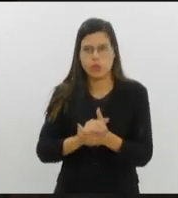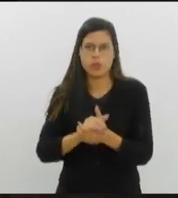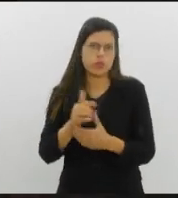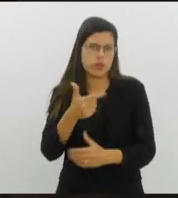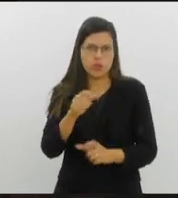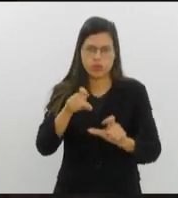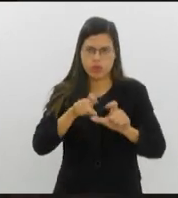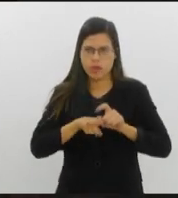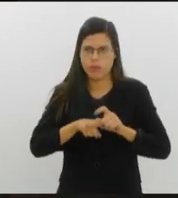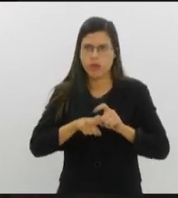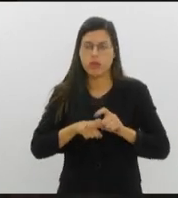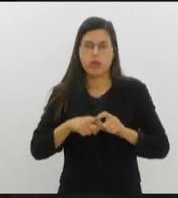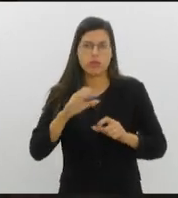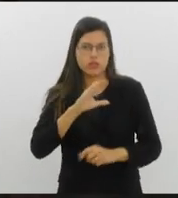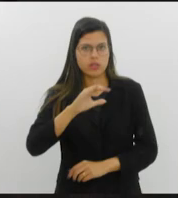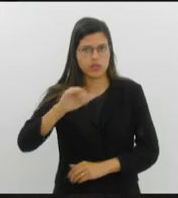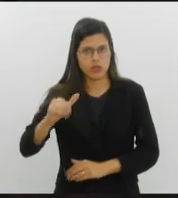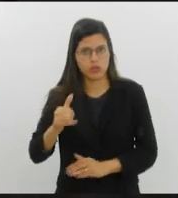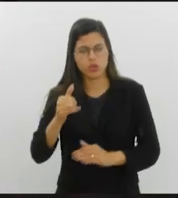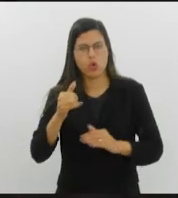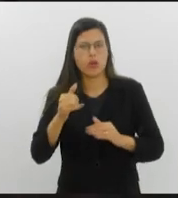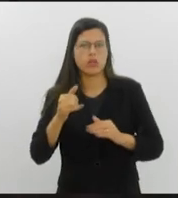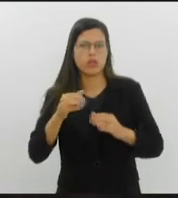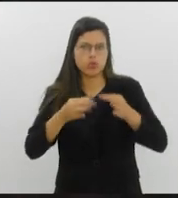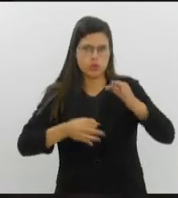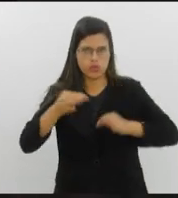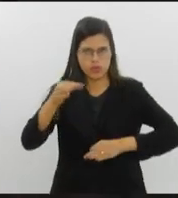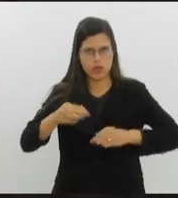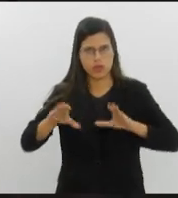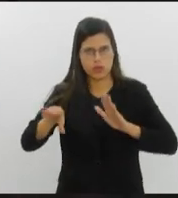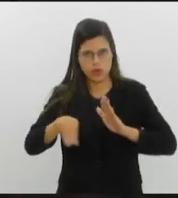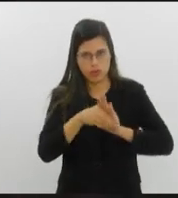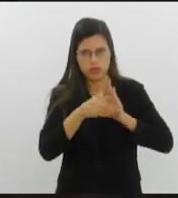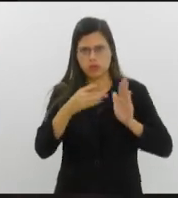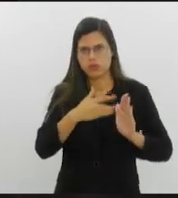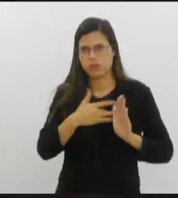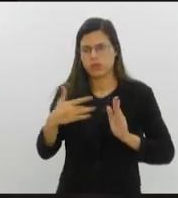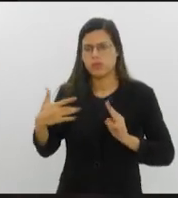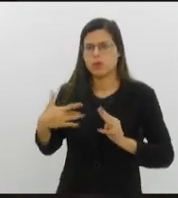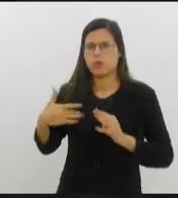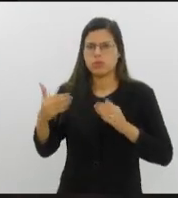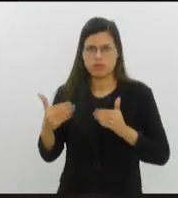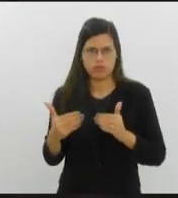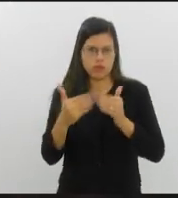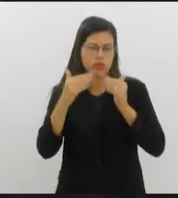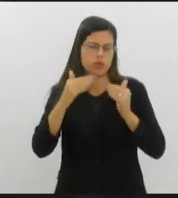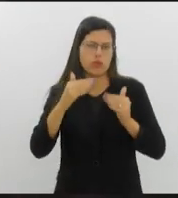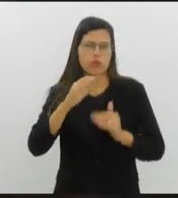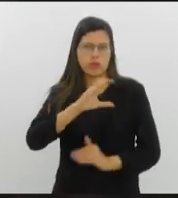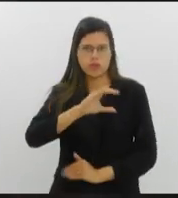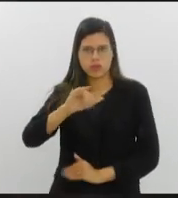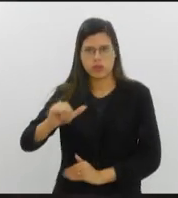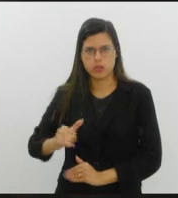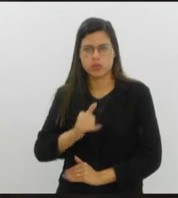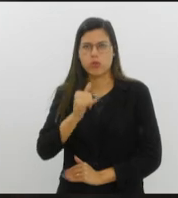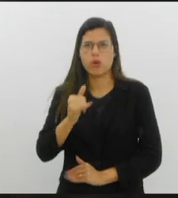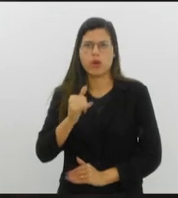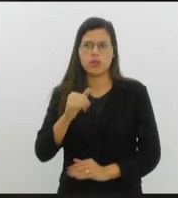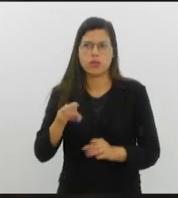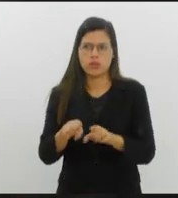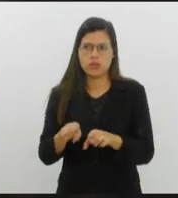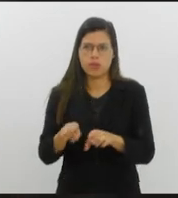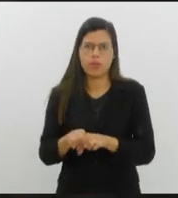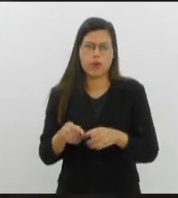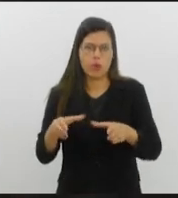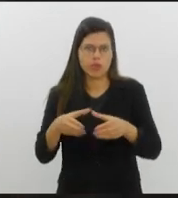comissões Constituição e Justiça pela juridicidade com emenda, Saúde favorável com a emenda da CCJ, Servidores Públicos